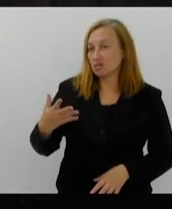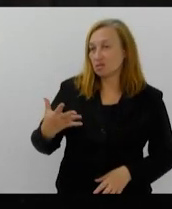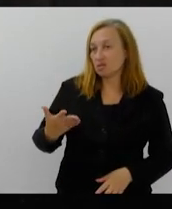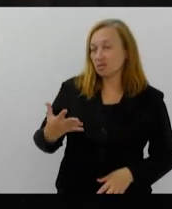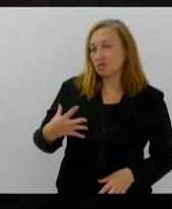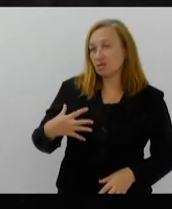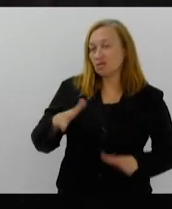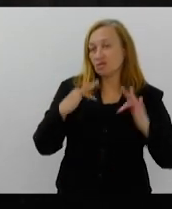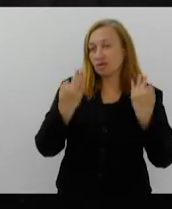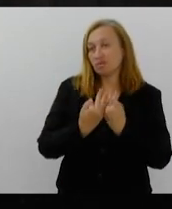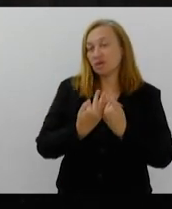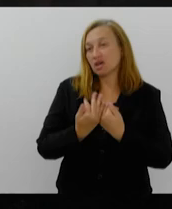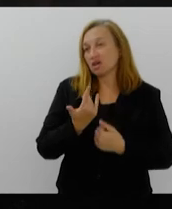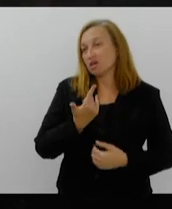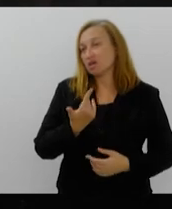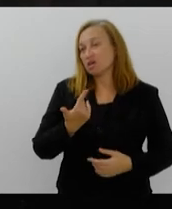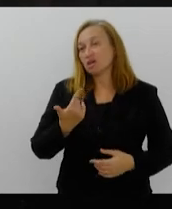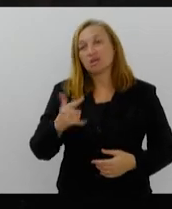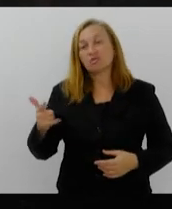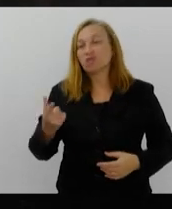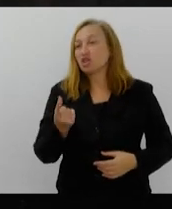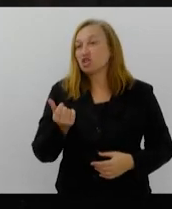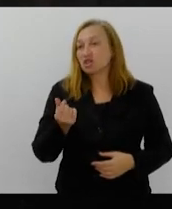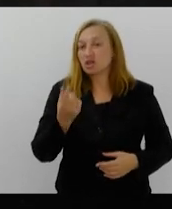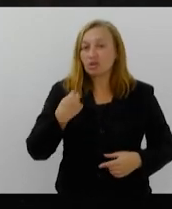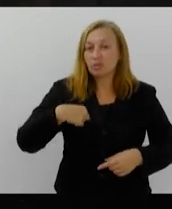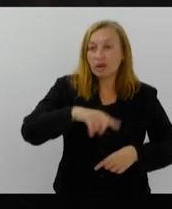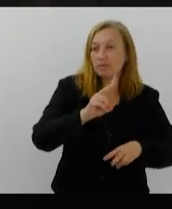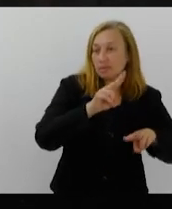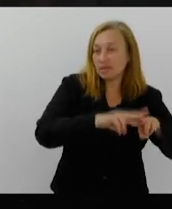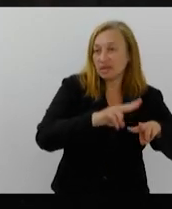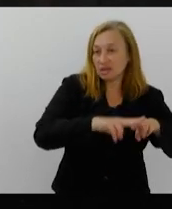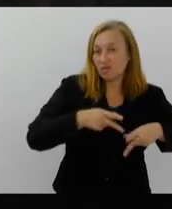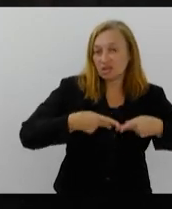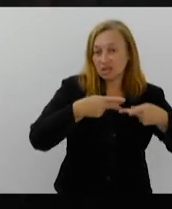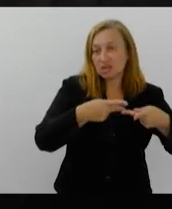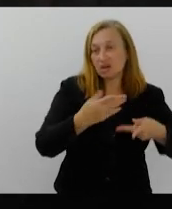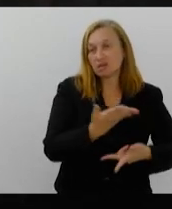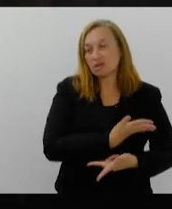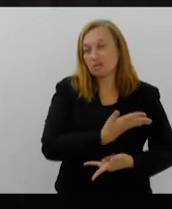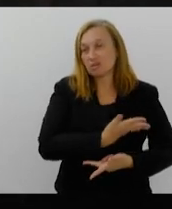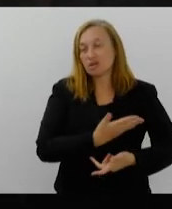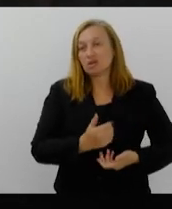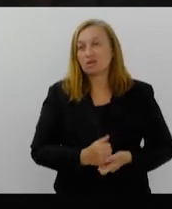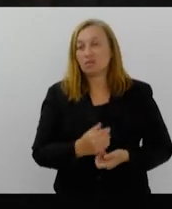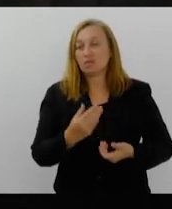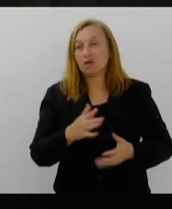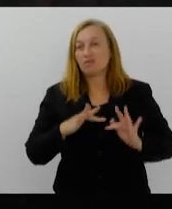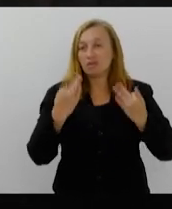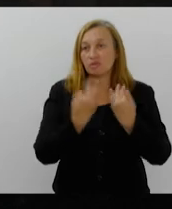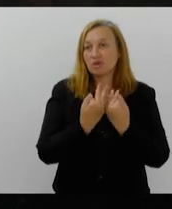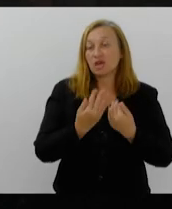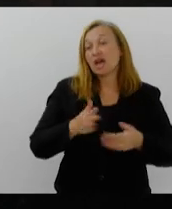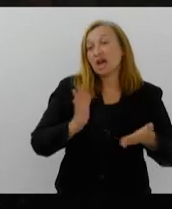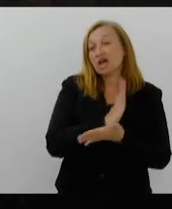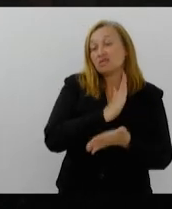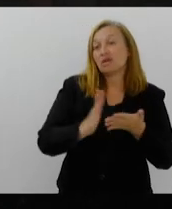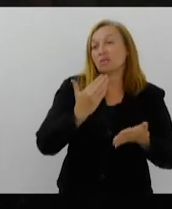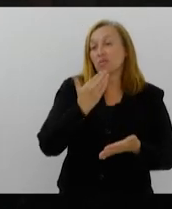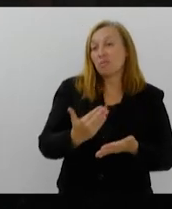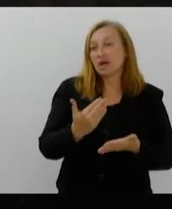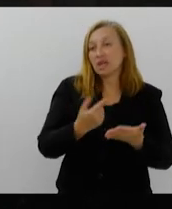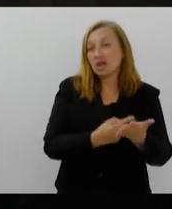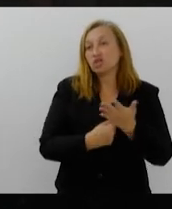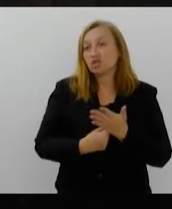até o sistema prisional e visitar seus entes queridos. Muitas vezes eles nos pedem ajuda por prisões injustas,